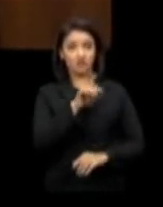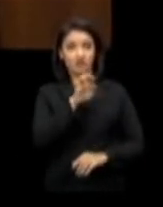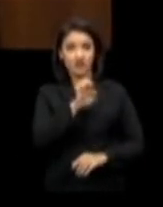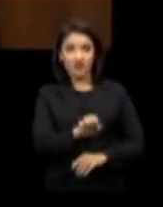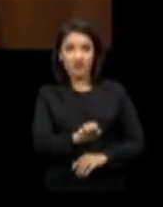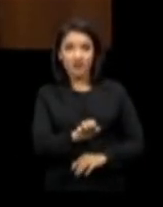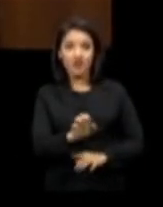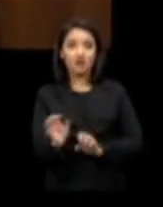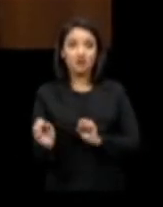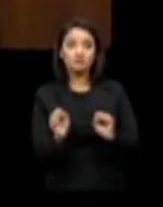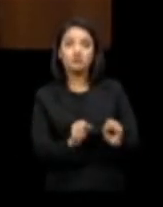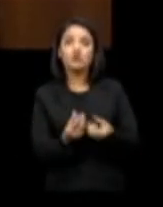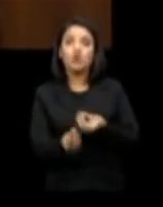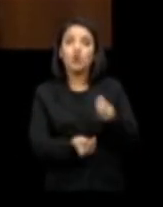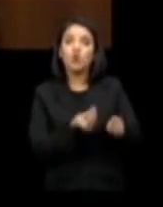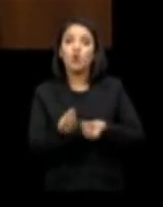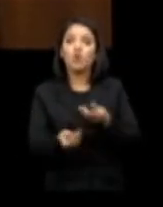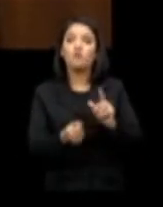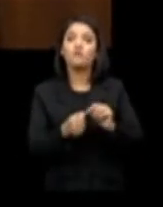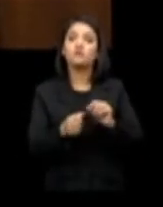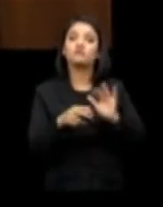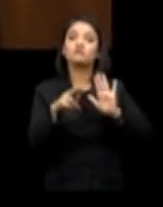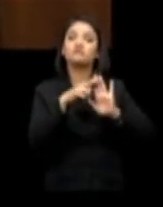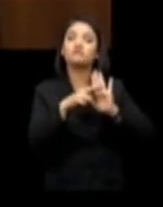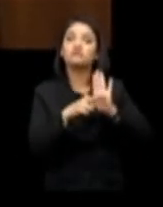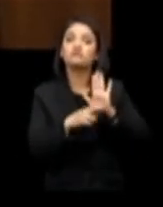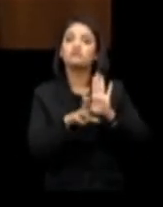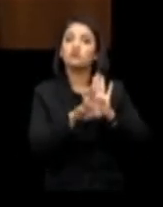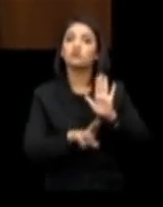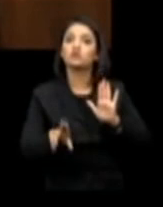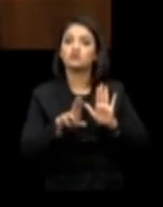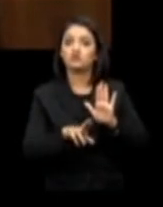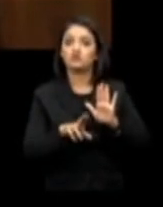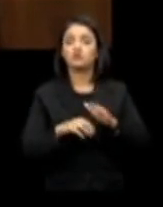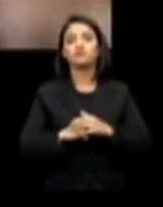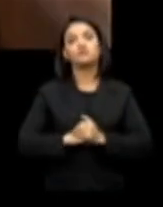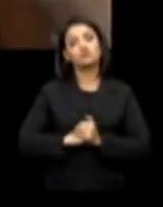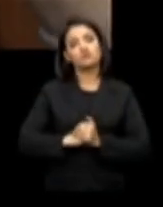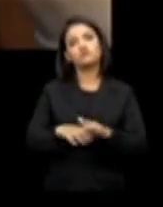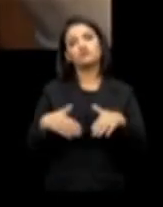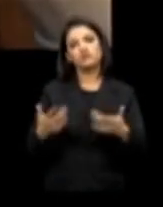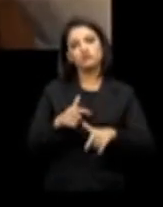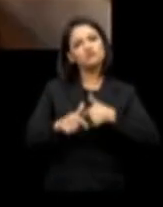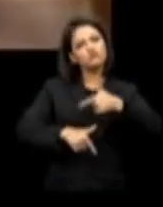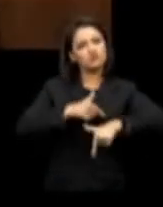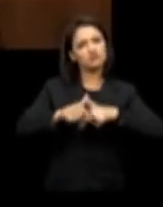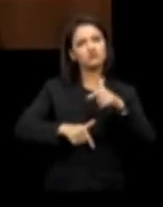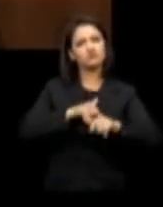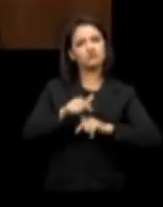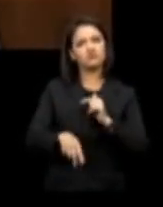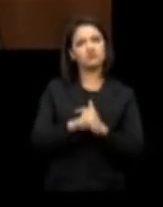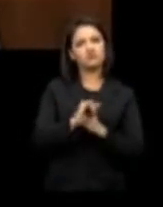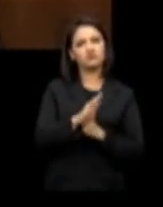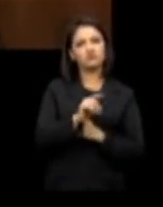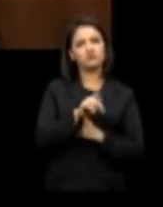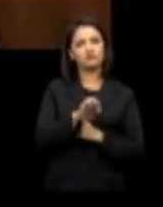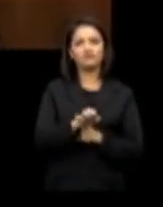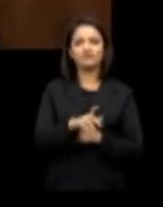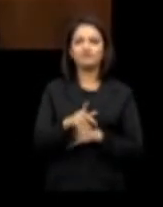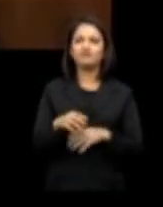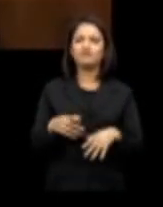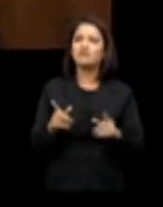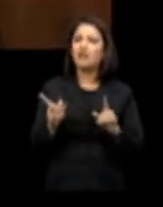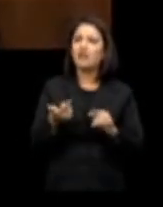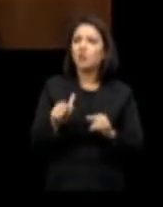a disponibilização dos dados. Parágrafo 2º do artigo 2º. A atuação do IBGE, a propósito, não se antecipou à previsão desses